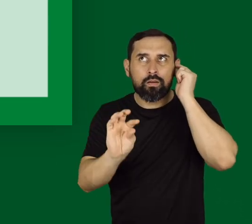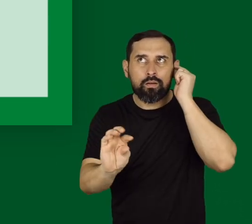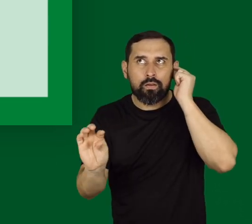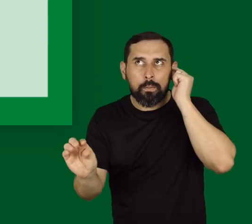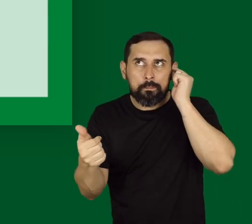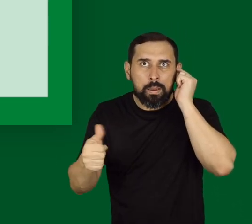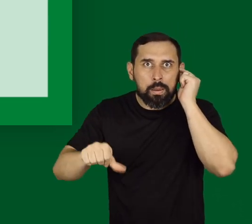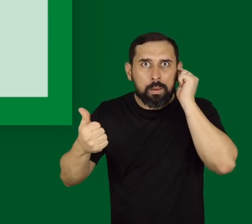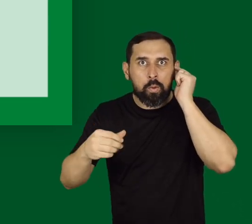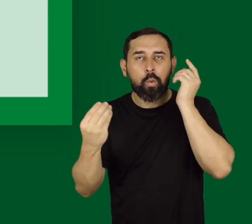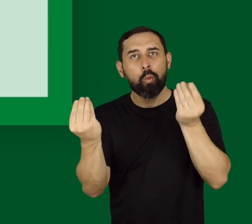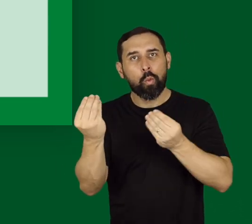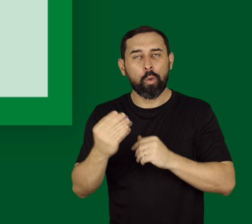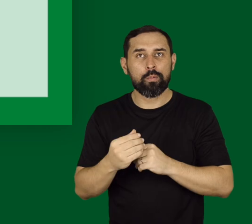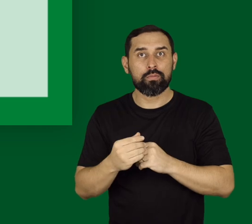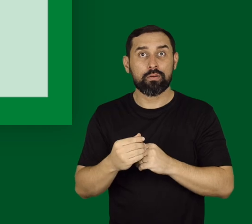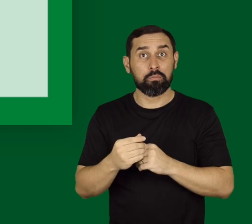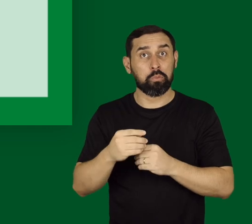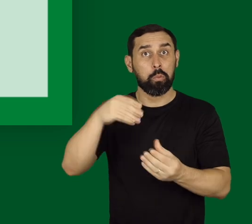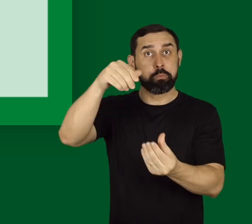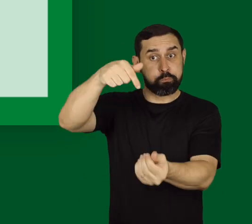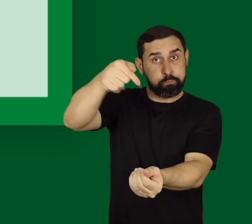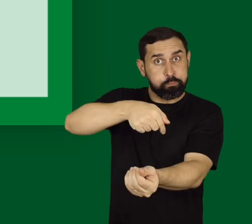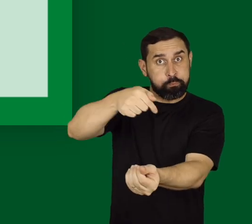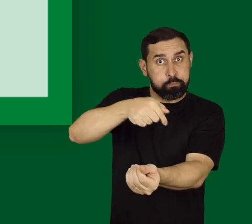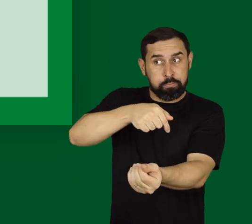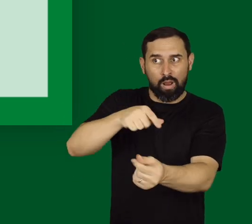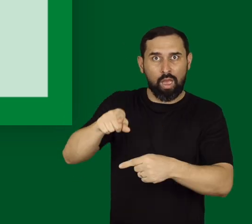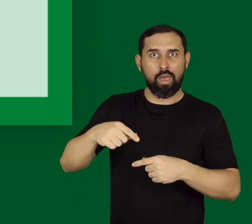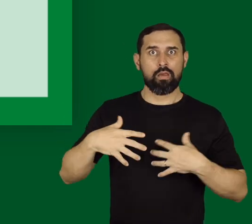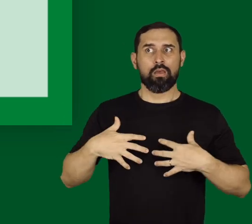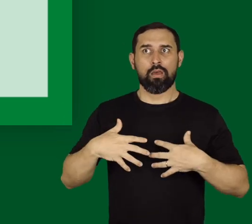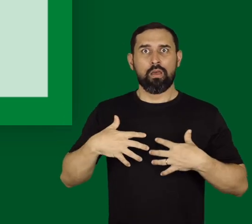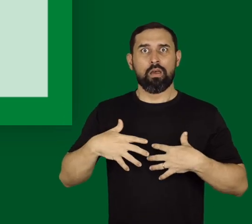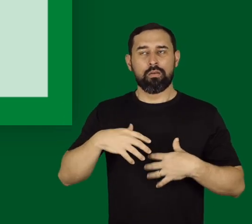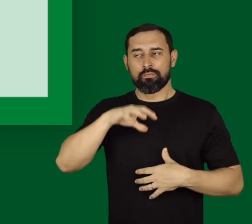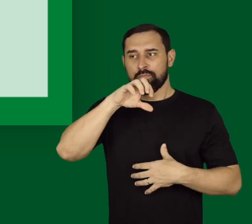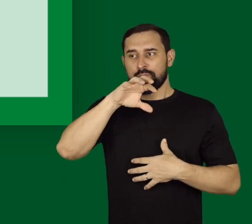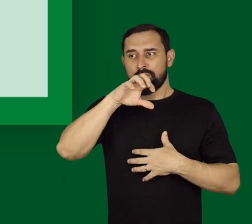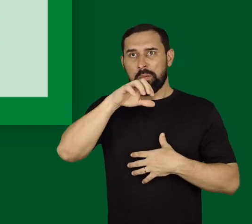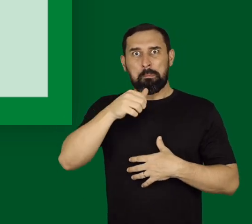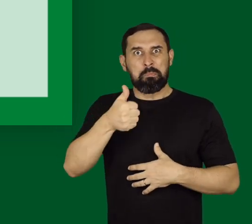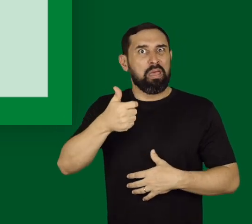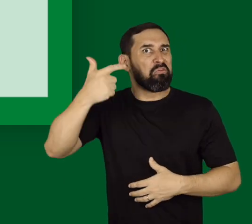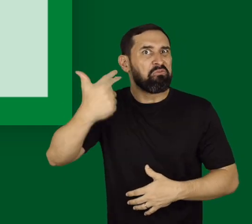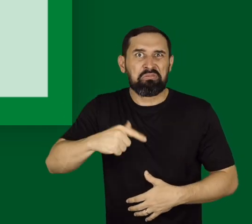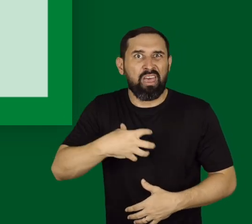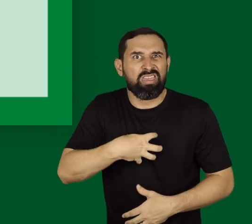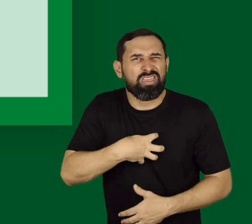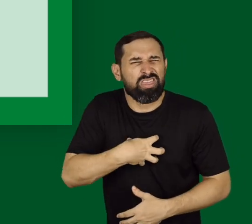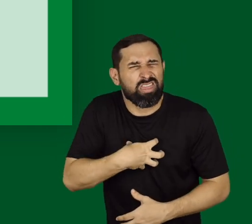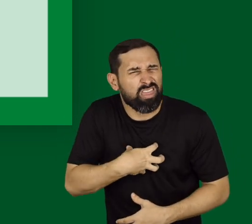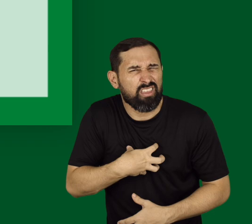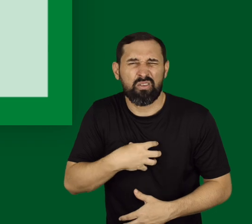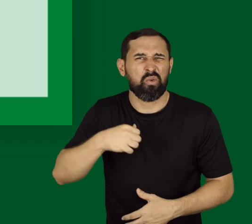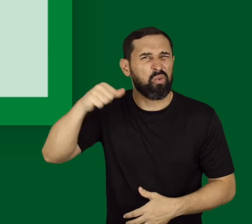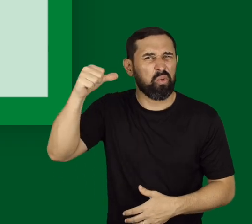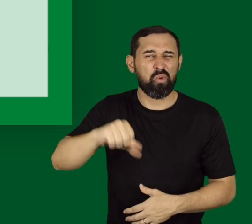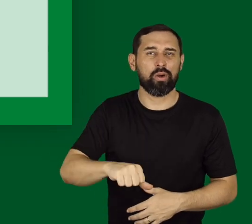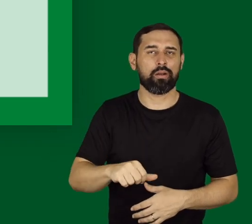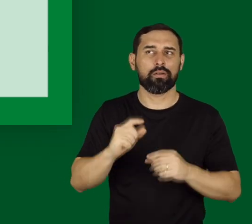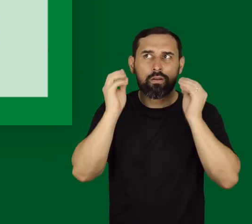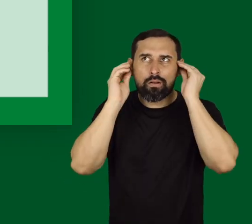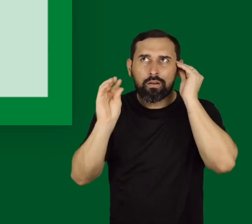você ver se ele tem estertoração ou não, se depois da expansão esse paciente piorou o desconforto respiratório, se